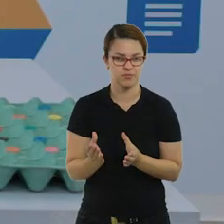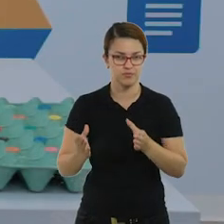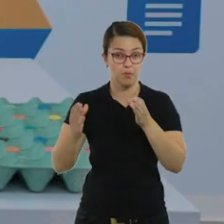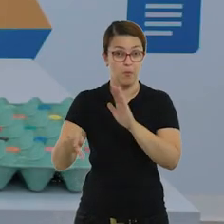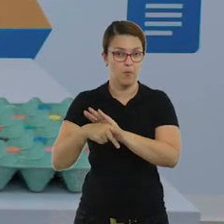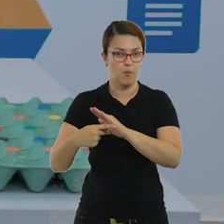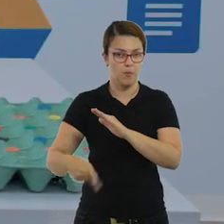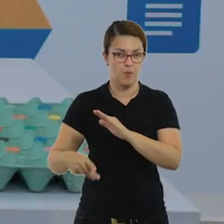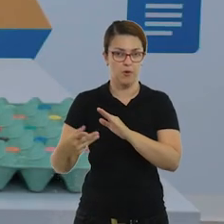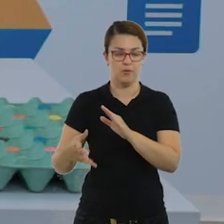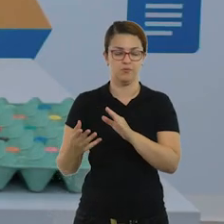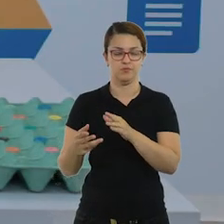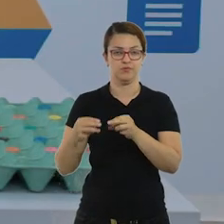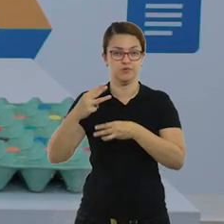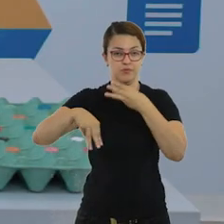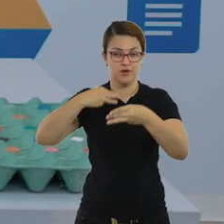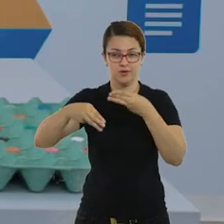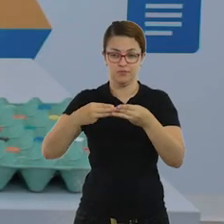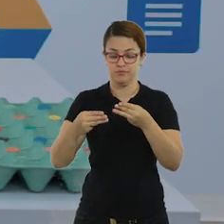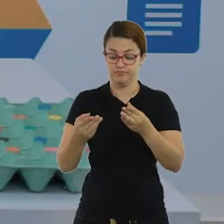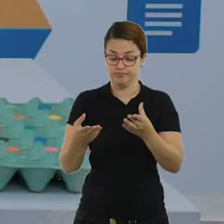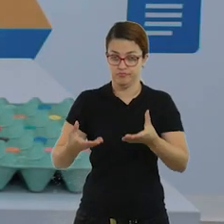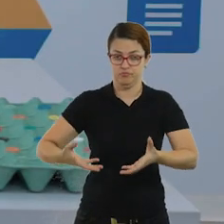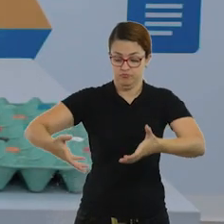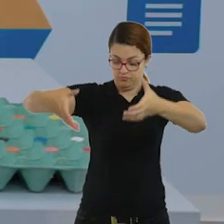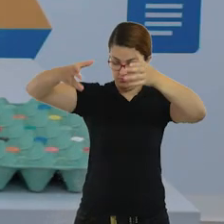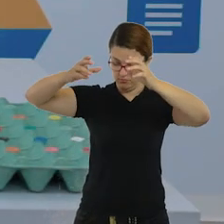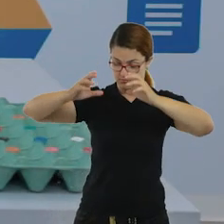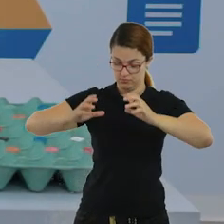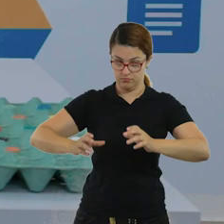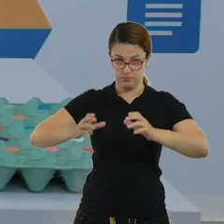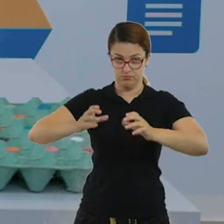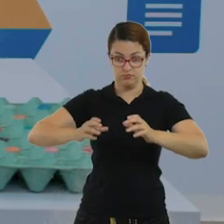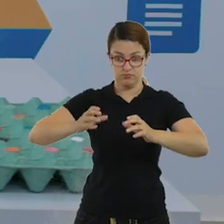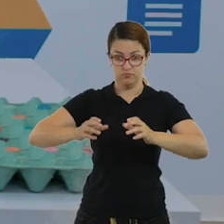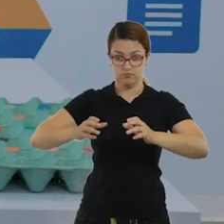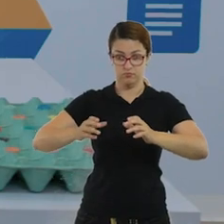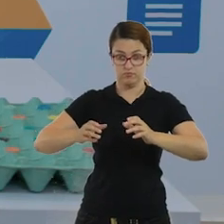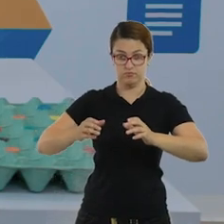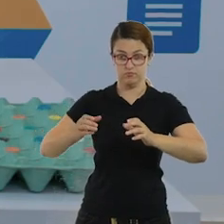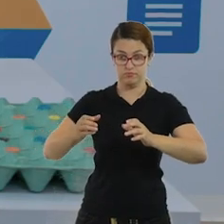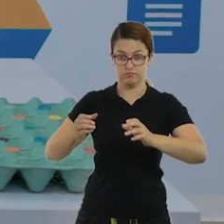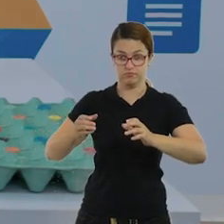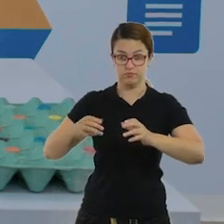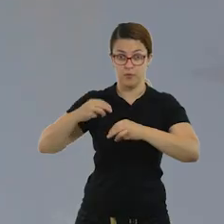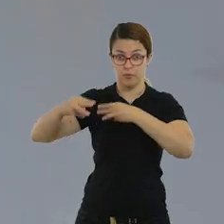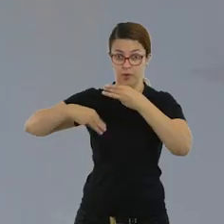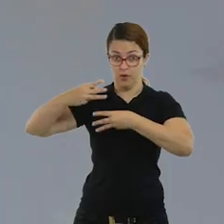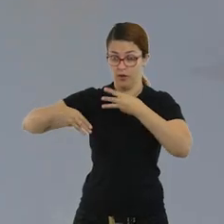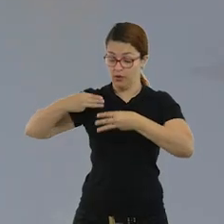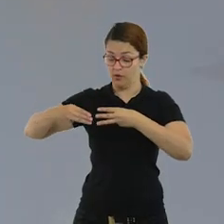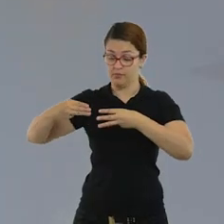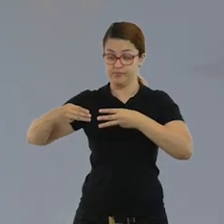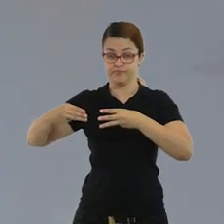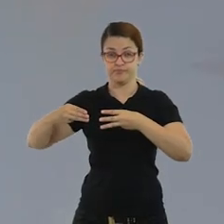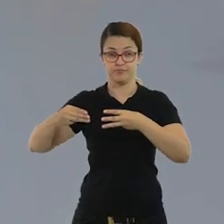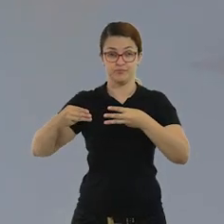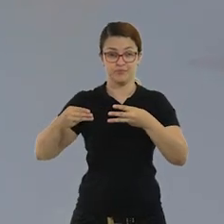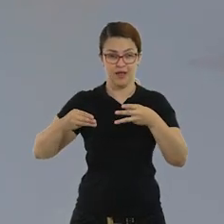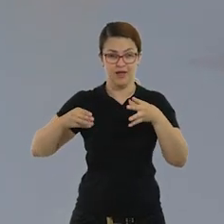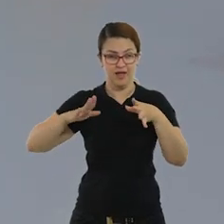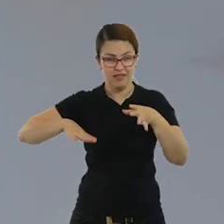macarrão. Então você vai deixar ele ao contrário, perto da criança, e vai deixar um pouquinho de espaguete na mão dela. Ele vai encaixando